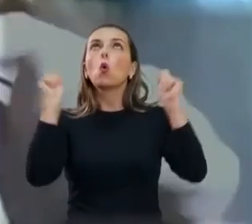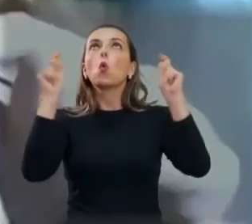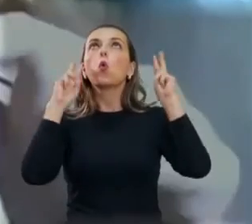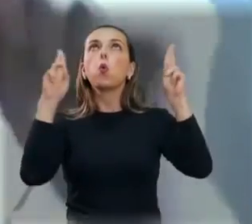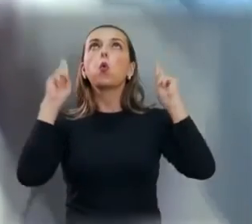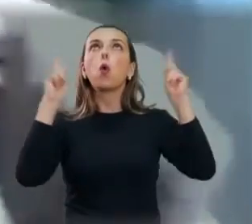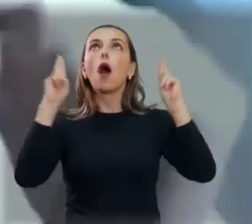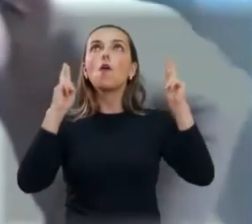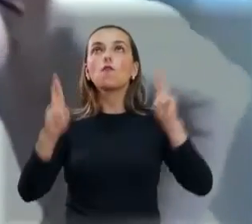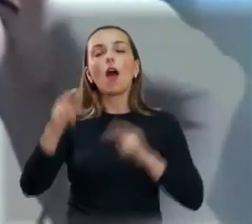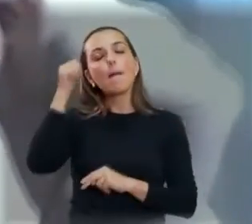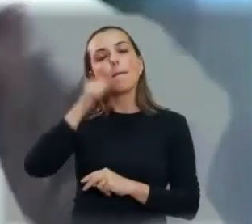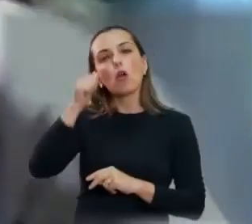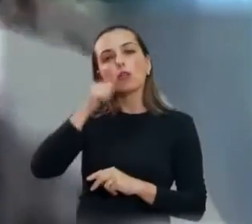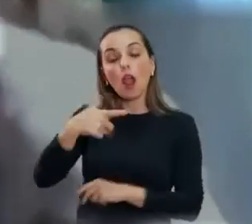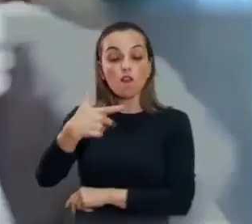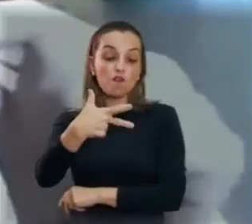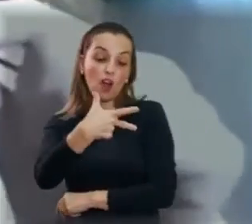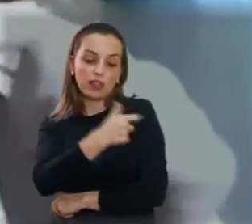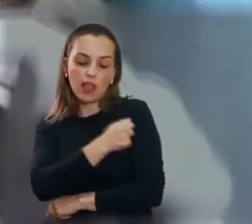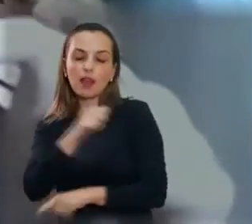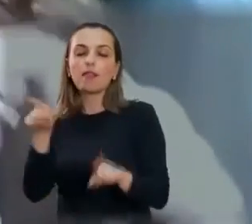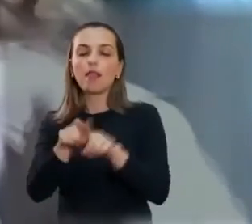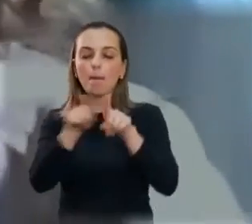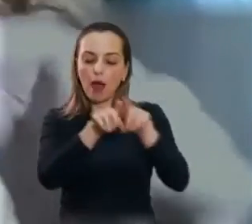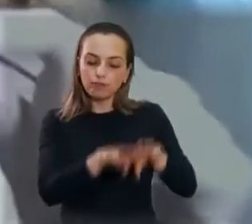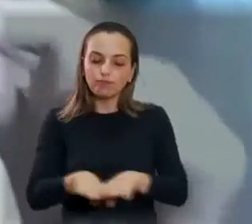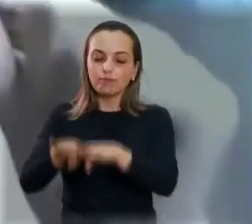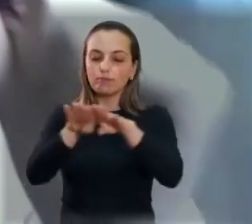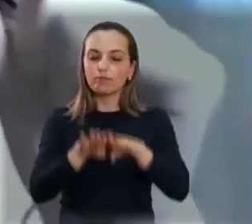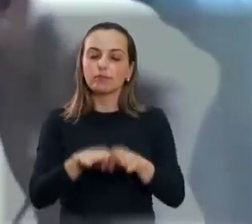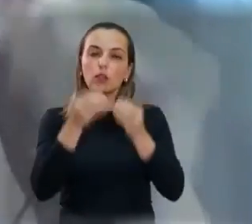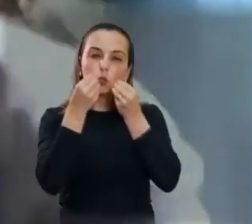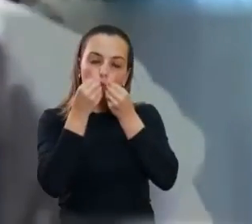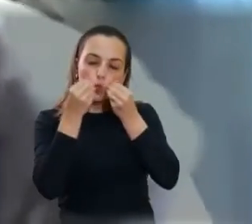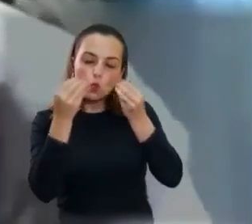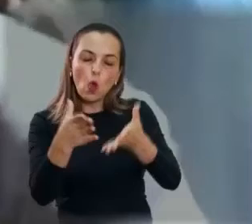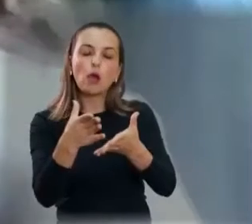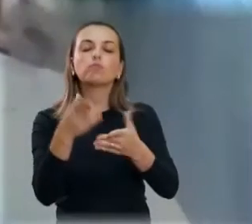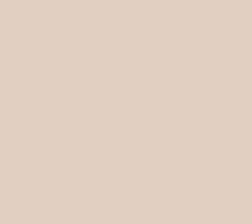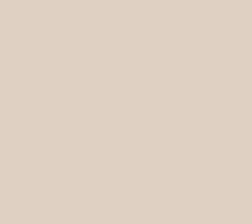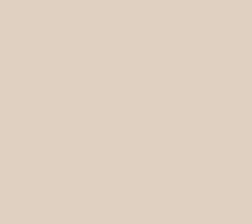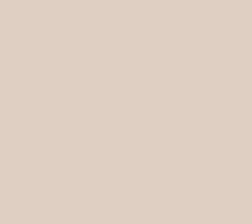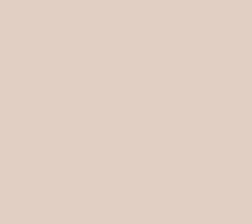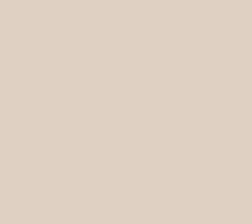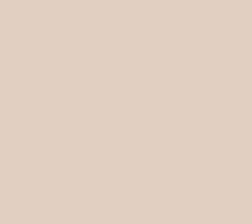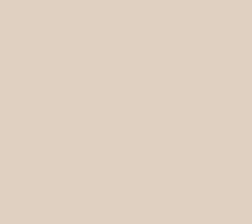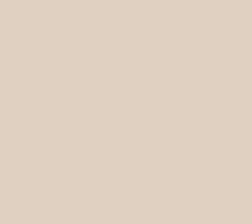vacina e pela igualdade. Um beijo para vocês, continuem se cuidando. Gratidão.